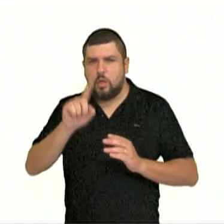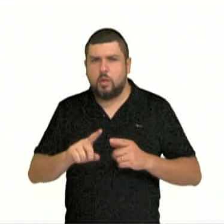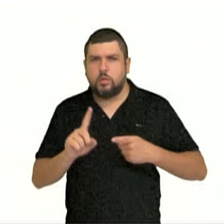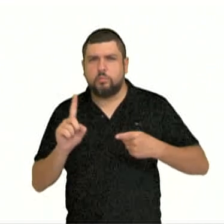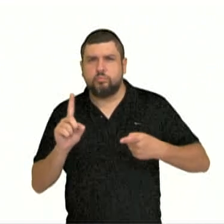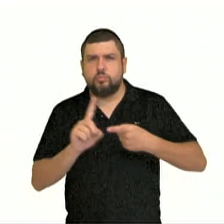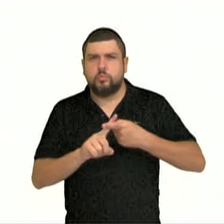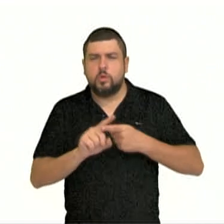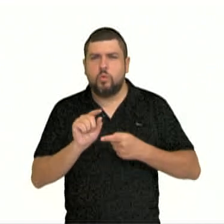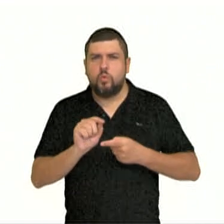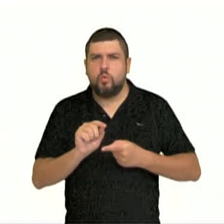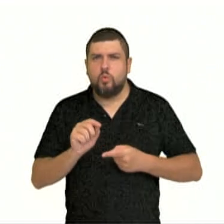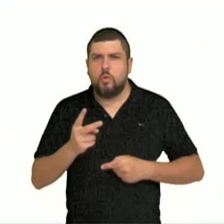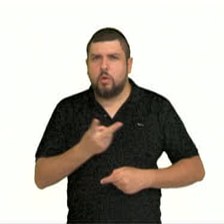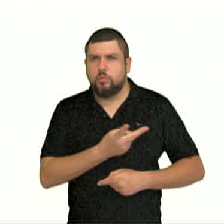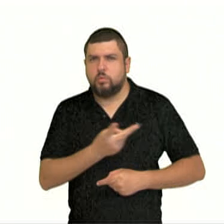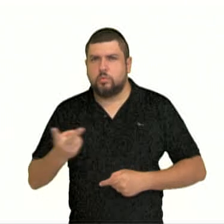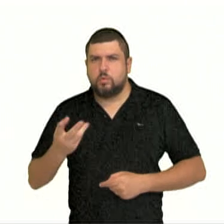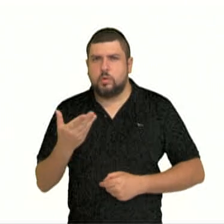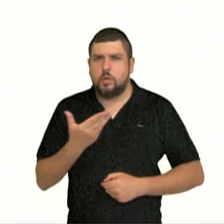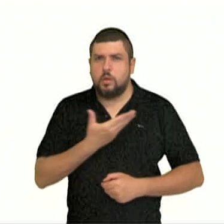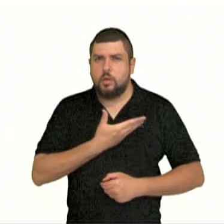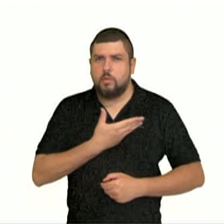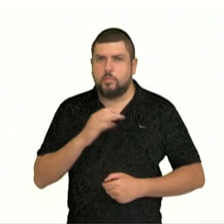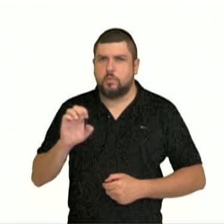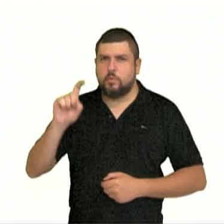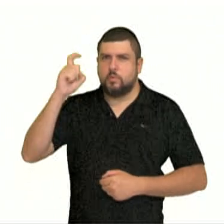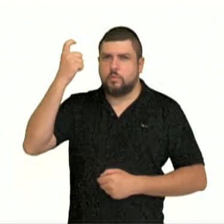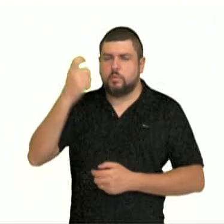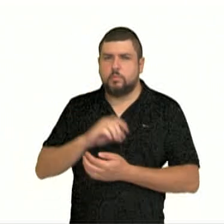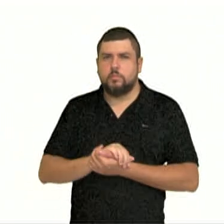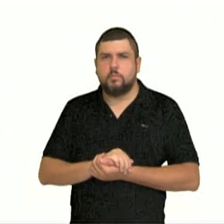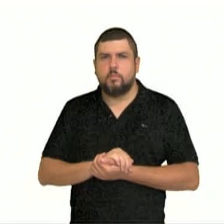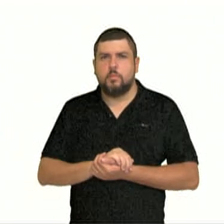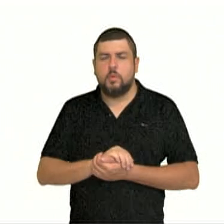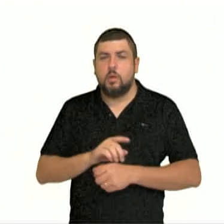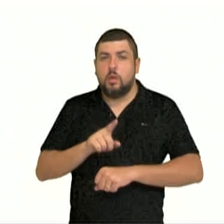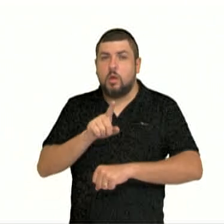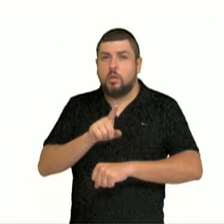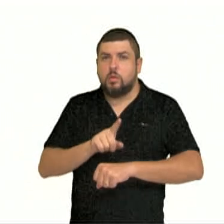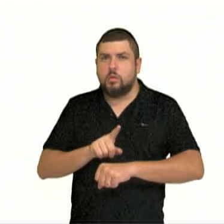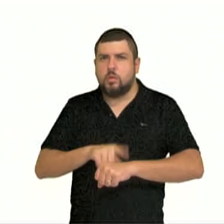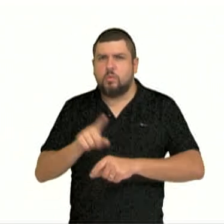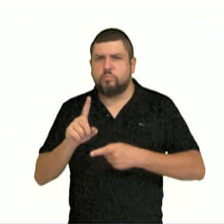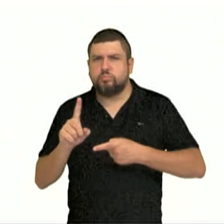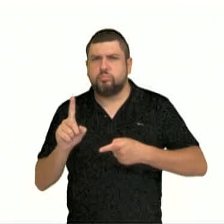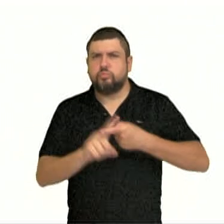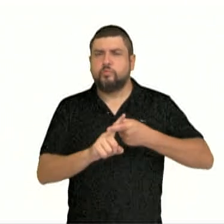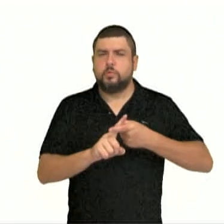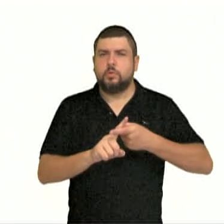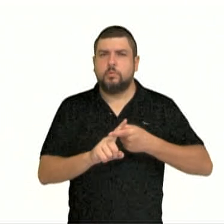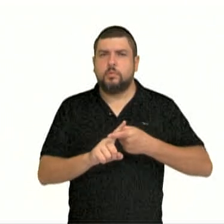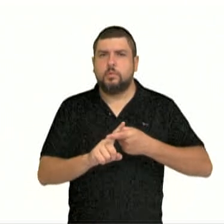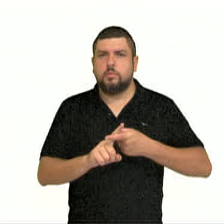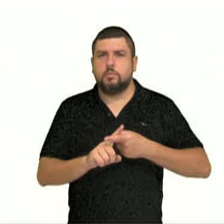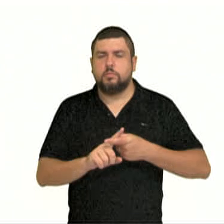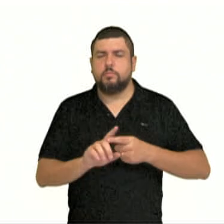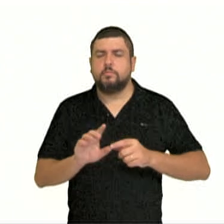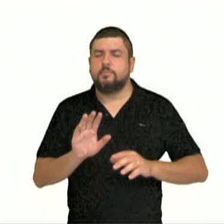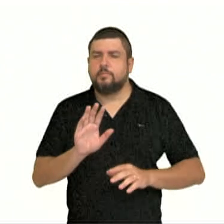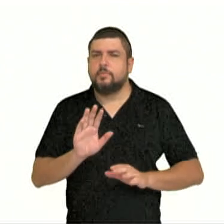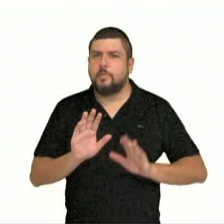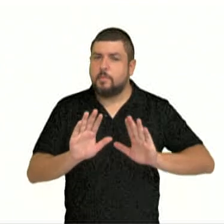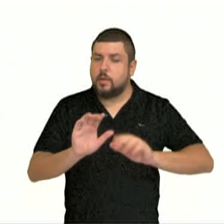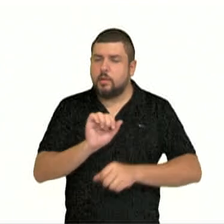dois amigos. Logo no primeiro parágrafo, a decisão pela vingança já é anunciada. Paro por aqui para não